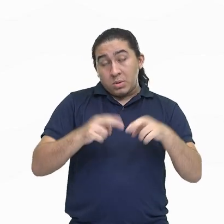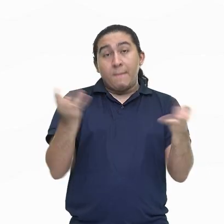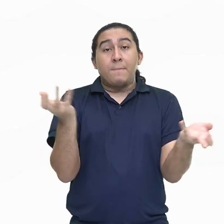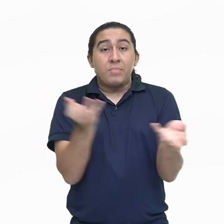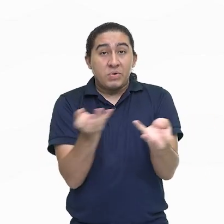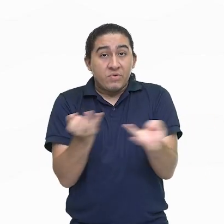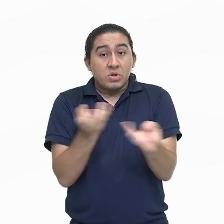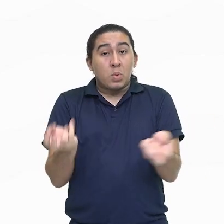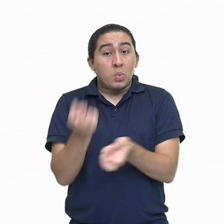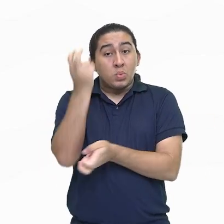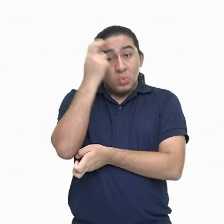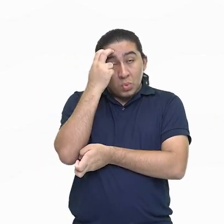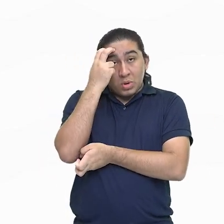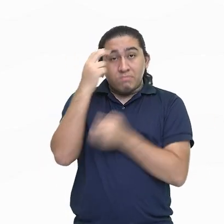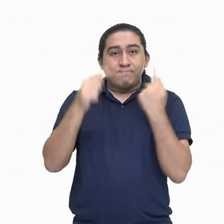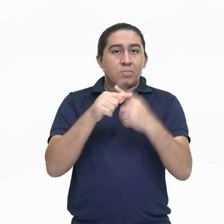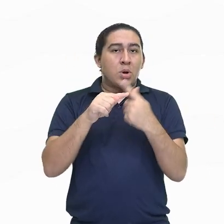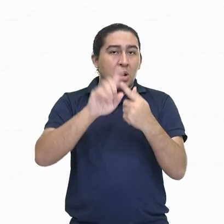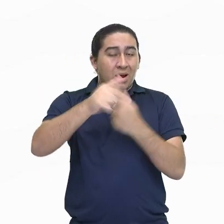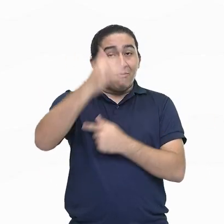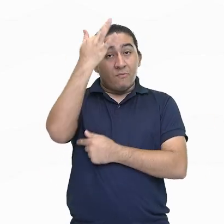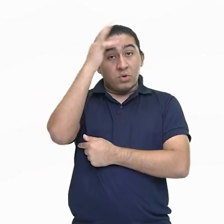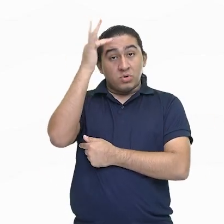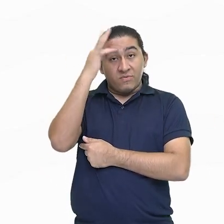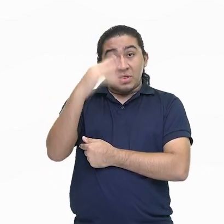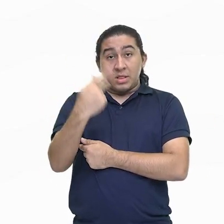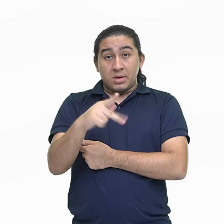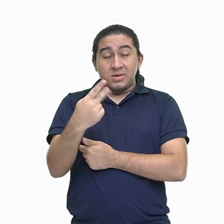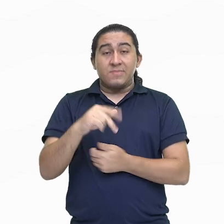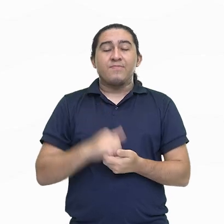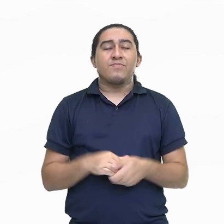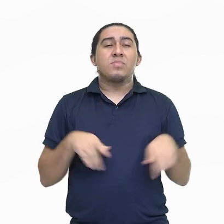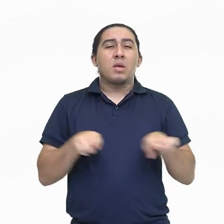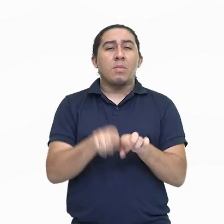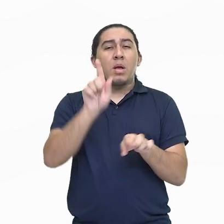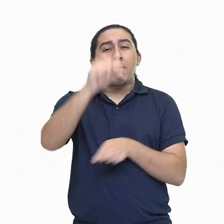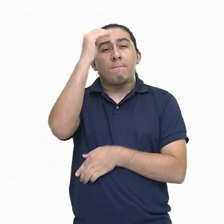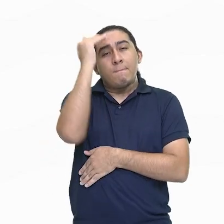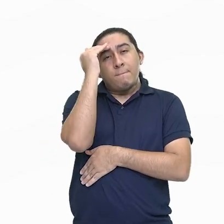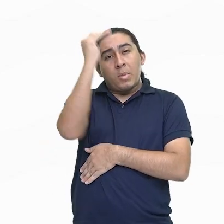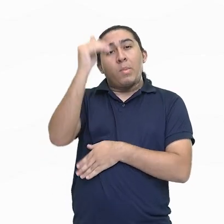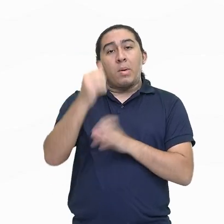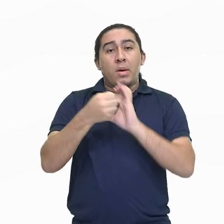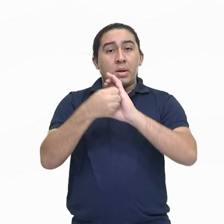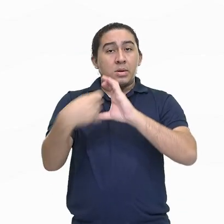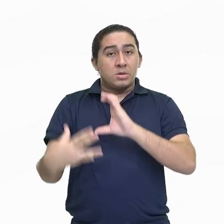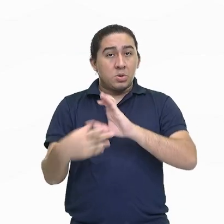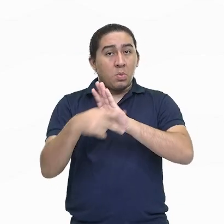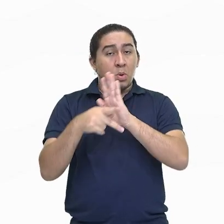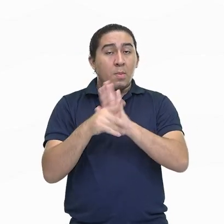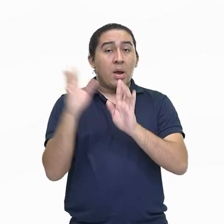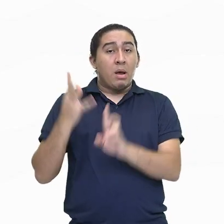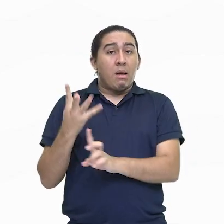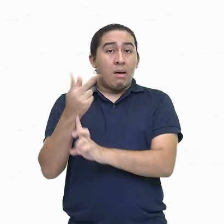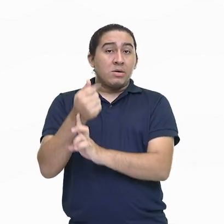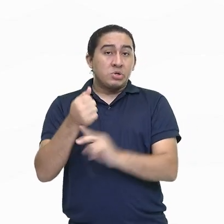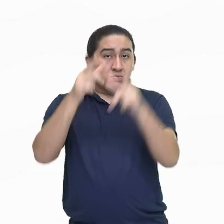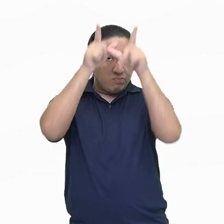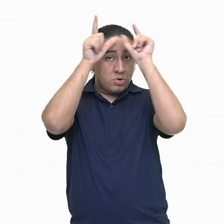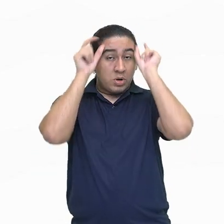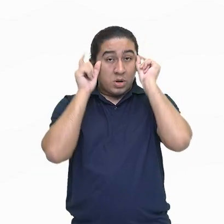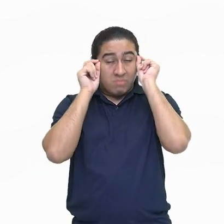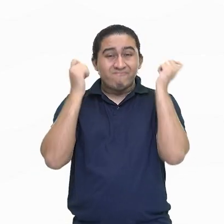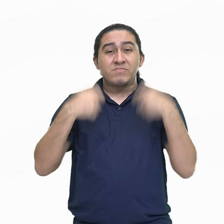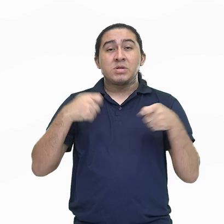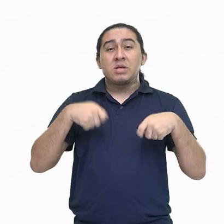da filosofia grega. Esta talvez seja a principal característica da arte grega. Elas tinham